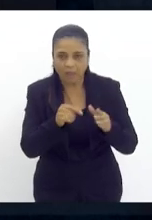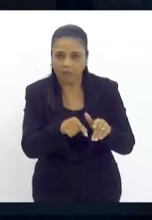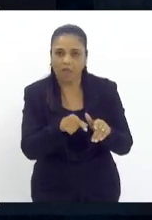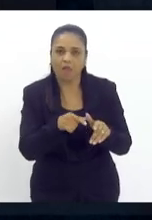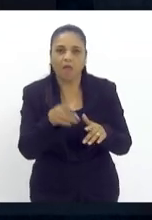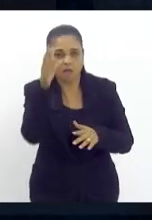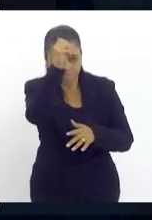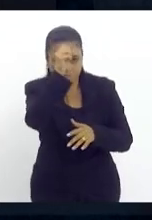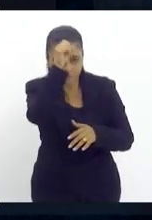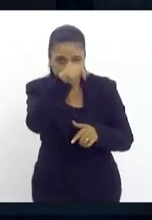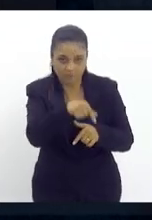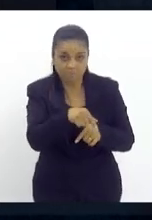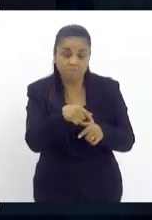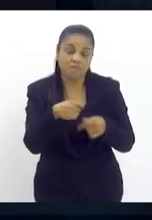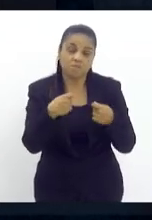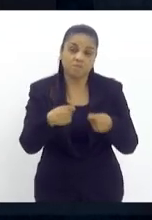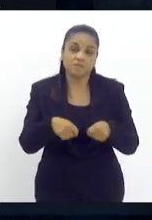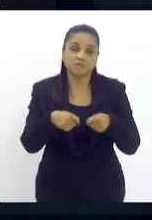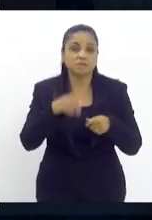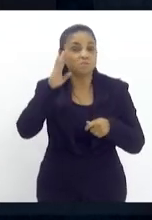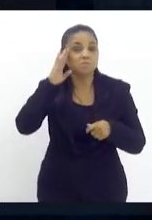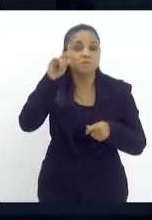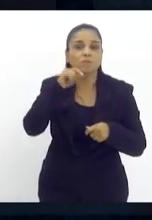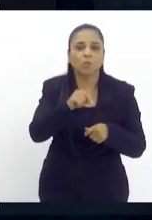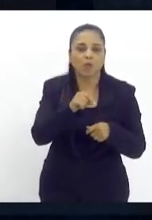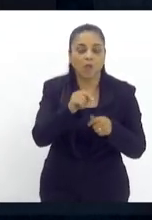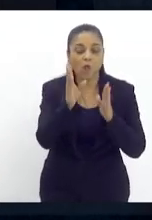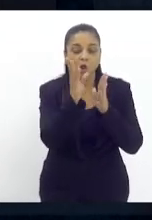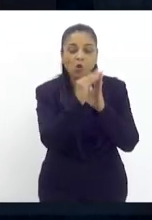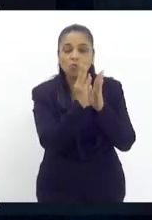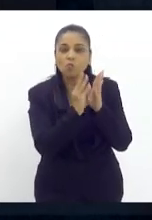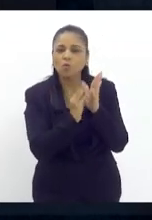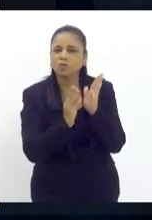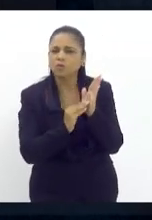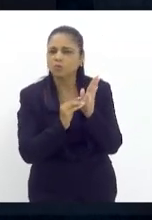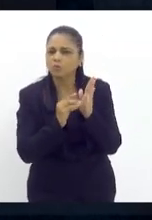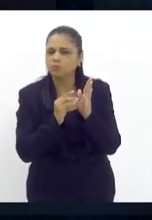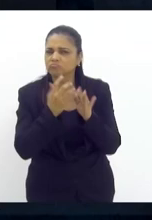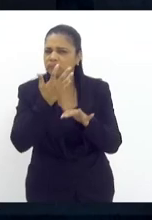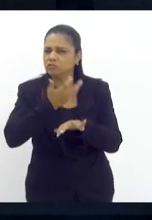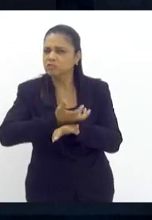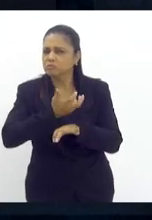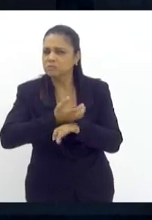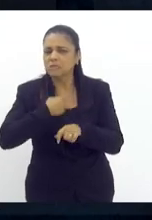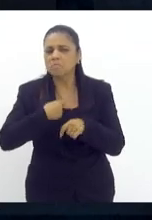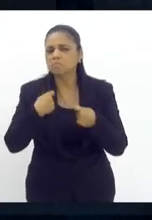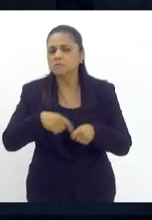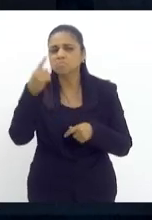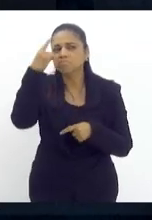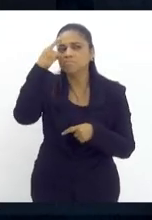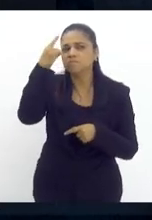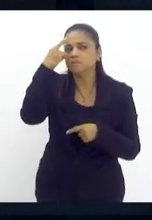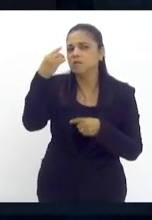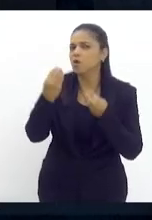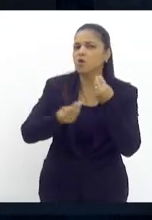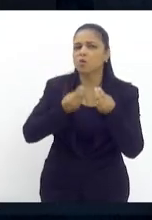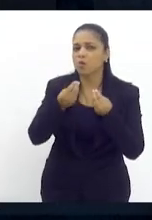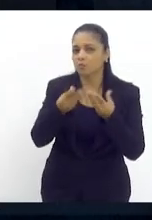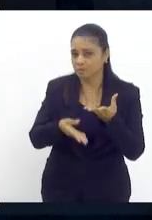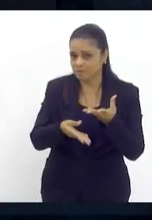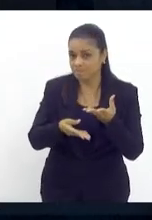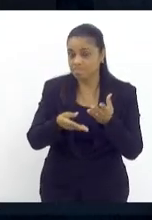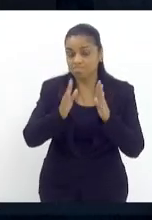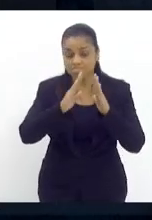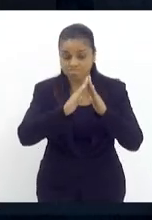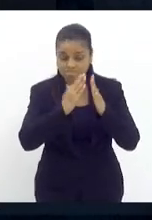ela aprenda, mas o que ela faz com esse conteúdo? Ela precisa pensar. Né? Essa escola também tem